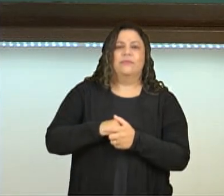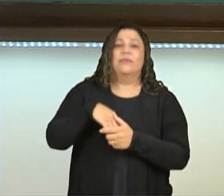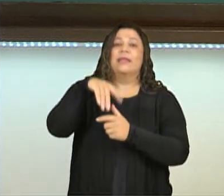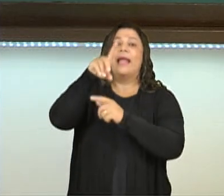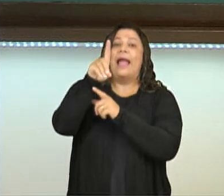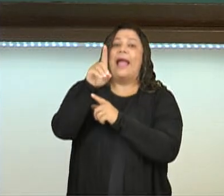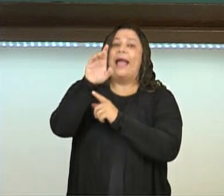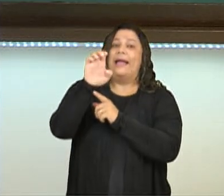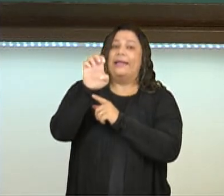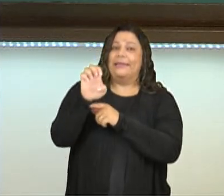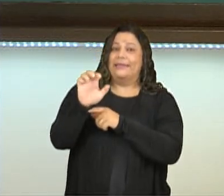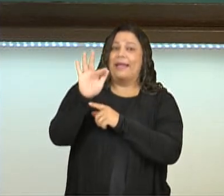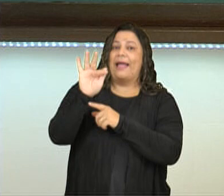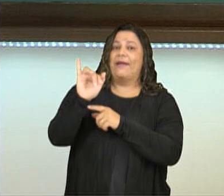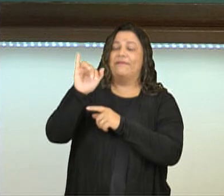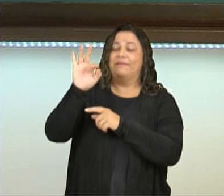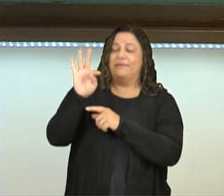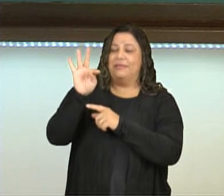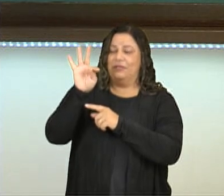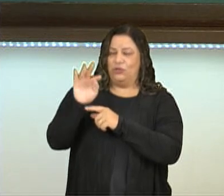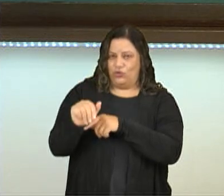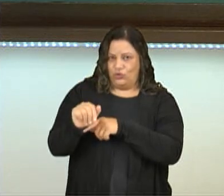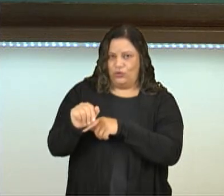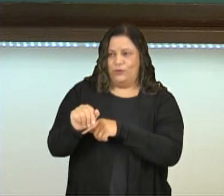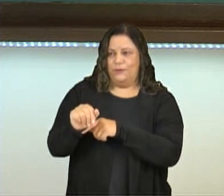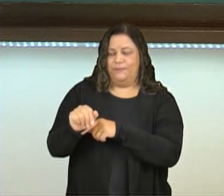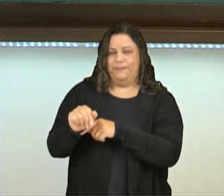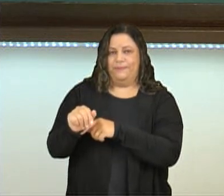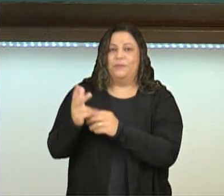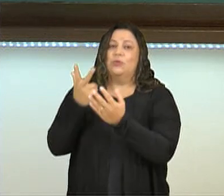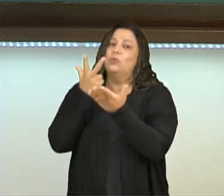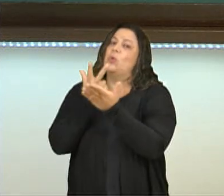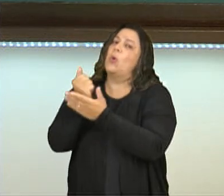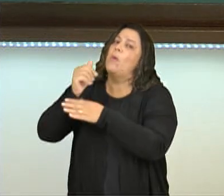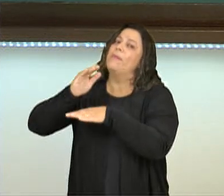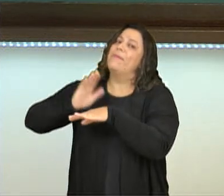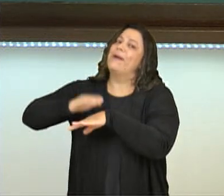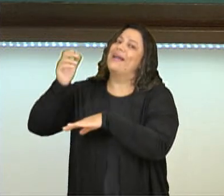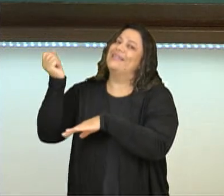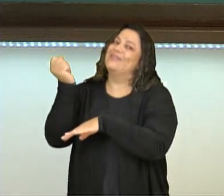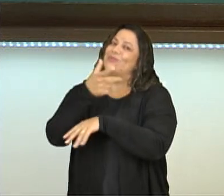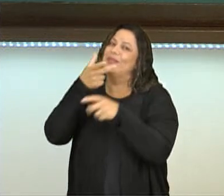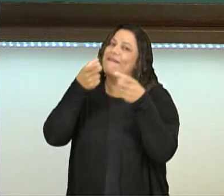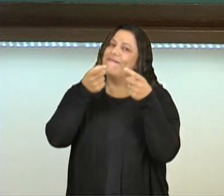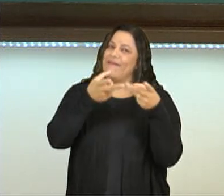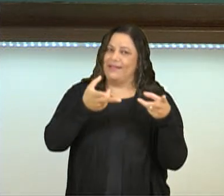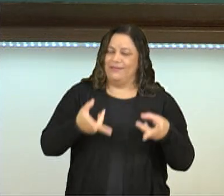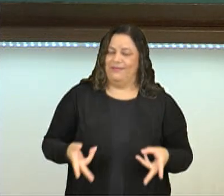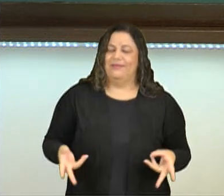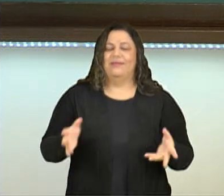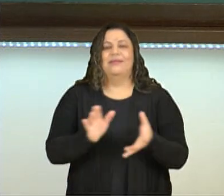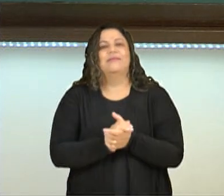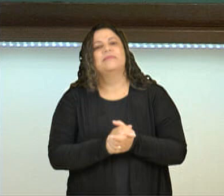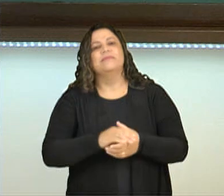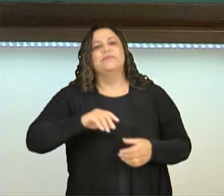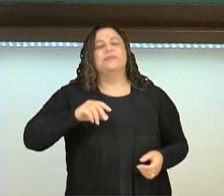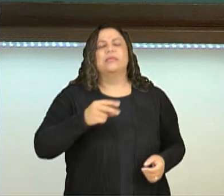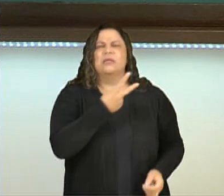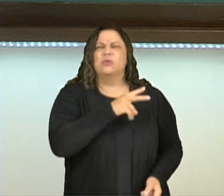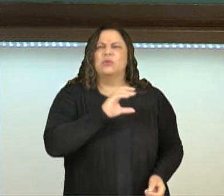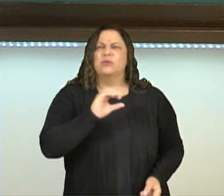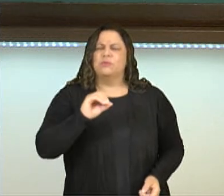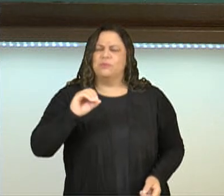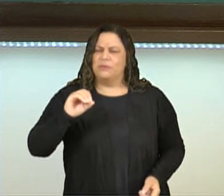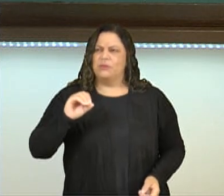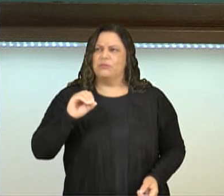déficit. Então, dentro da caracterização brasileira, dada atualmente em 2019,